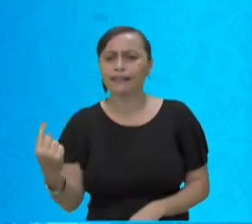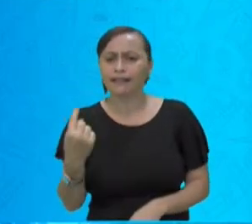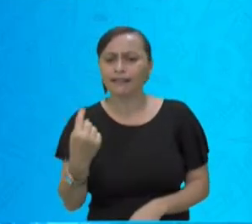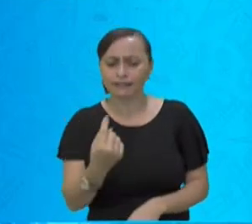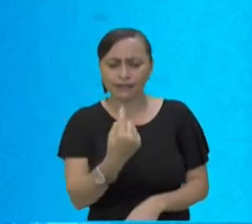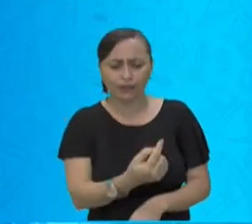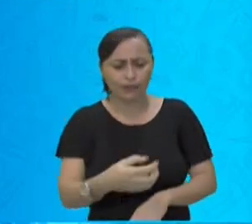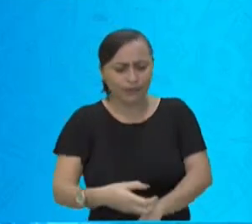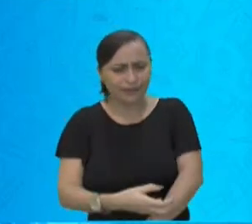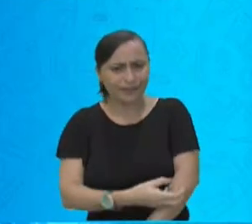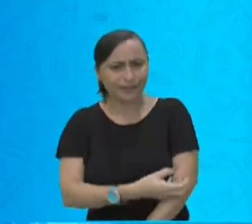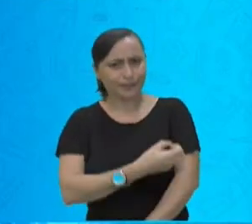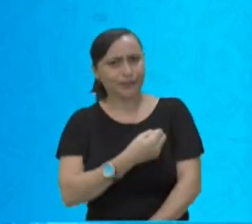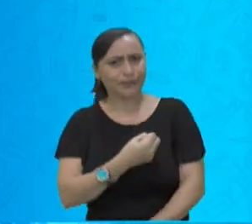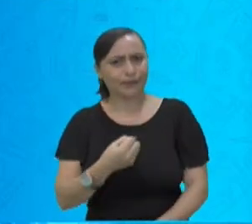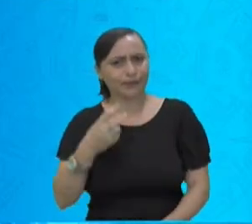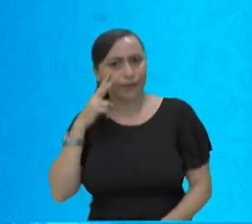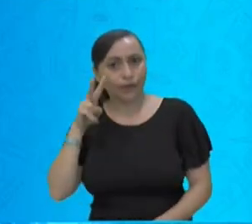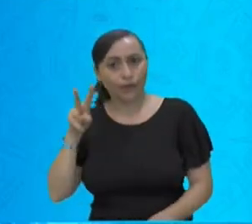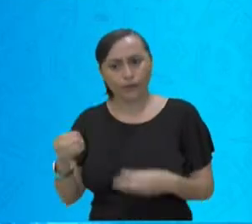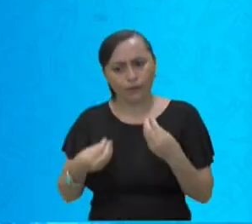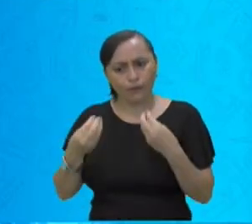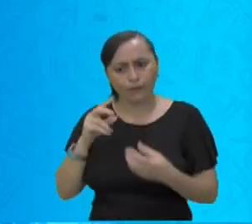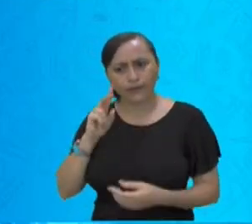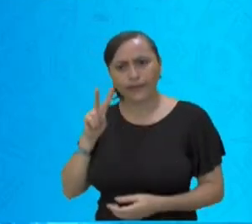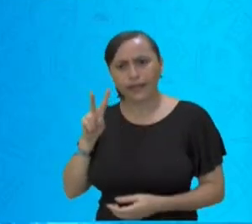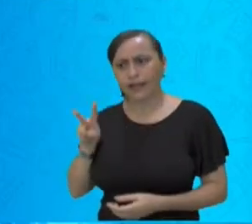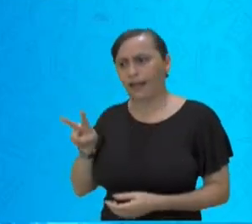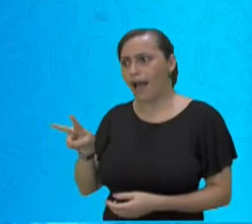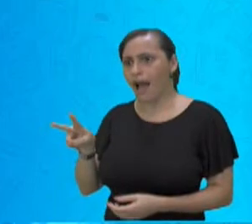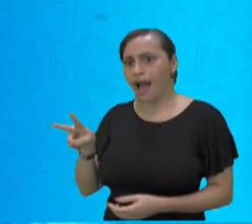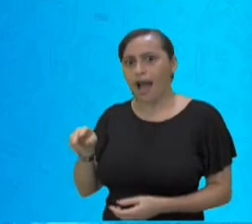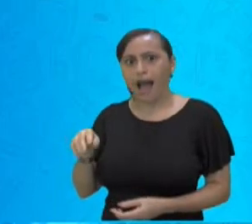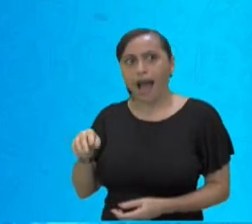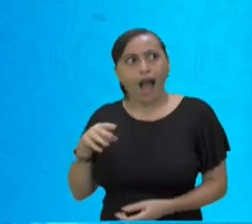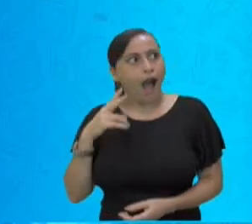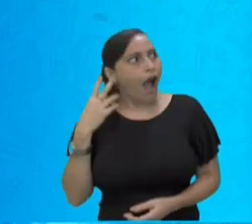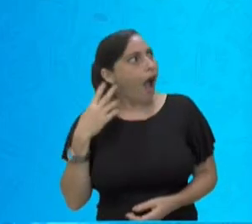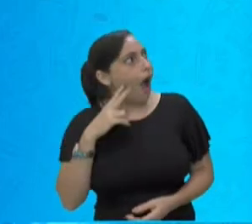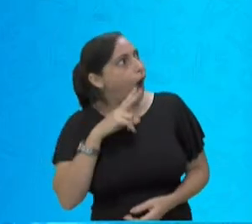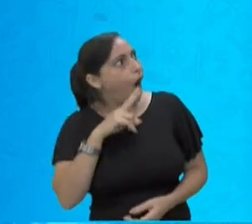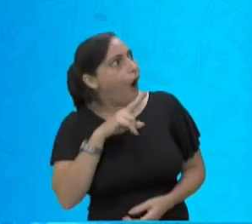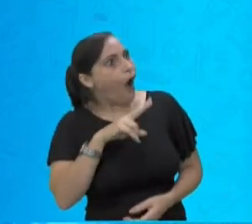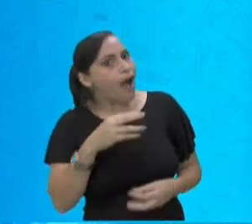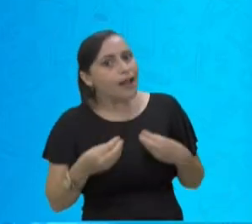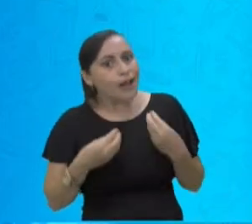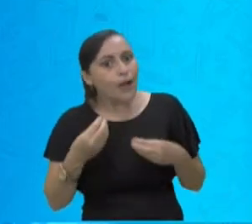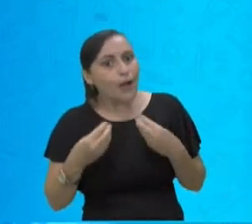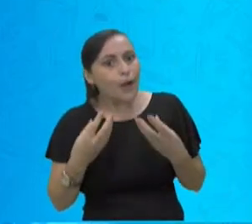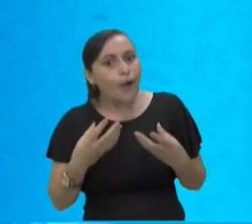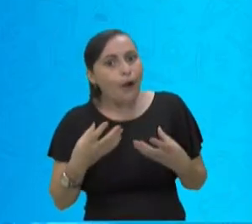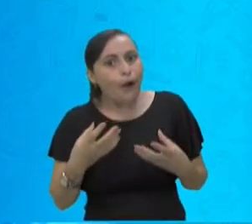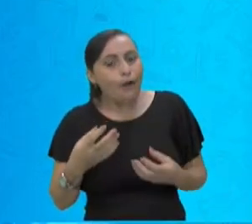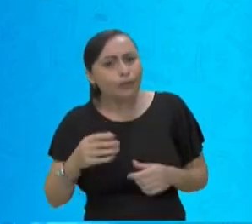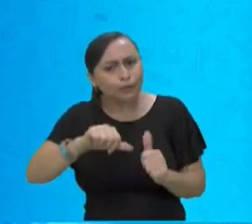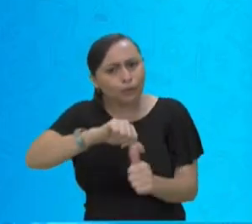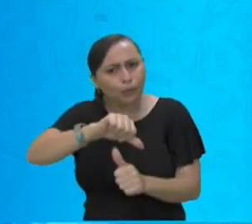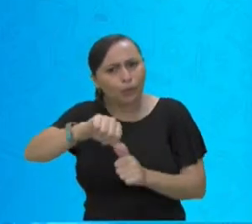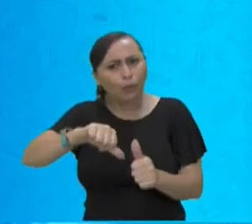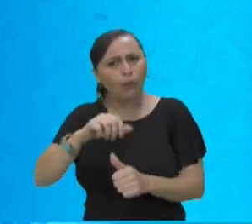emoções vamos ver como ele está olha já está